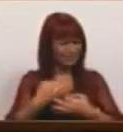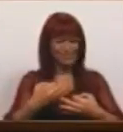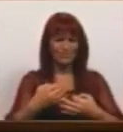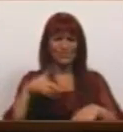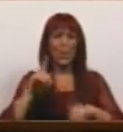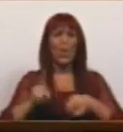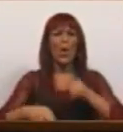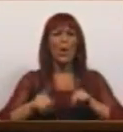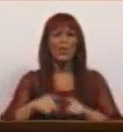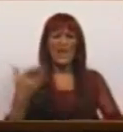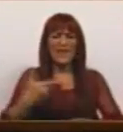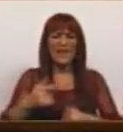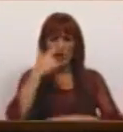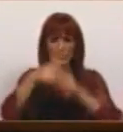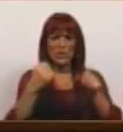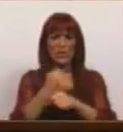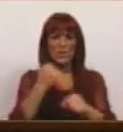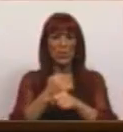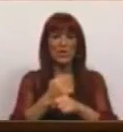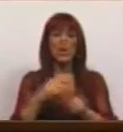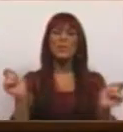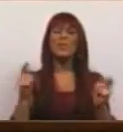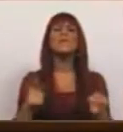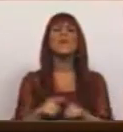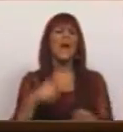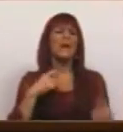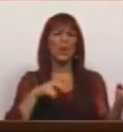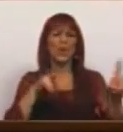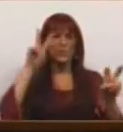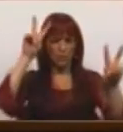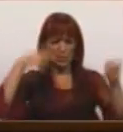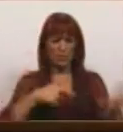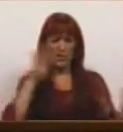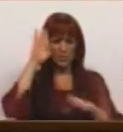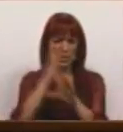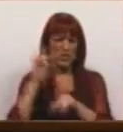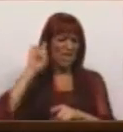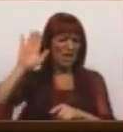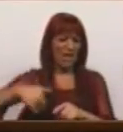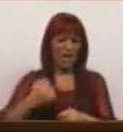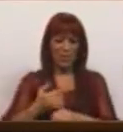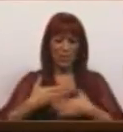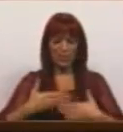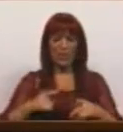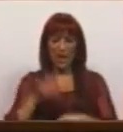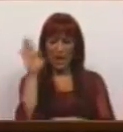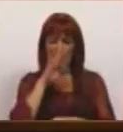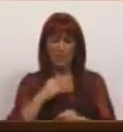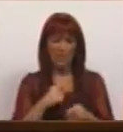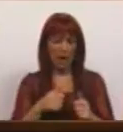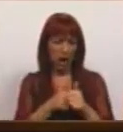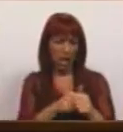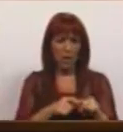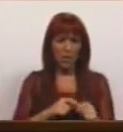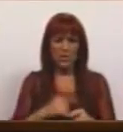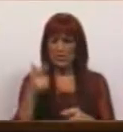que diz respeito aos direitos dos trabalhadores, promovendo terrorismo psicológico, desvalorizações profissionais, práticas de assédio,